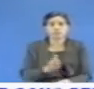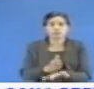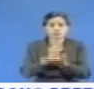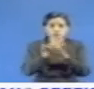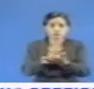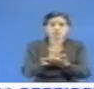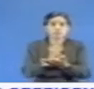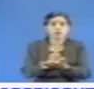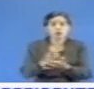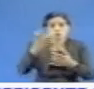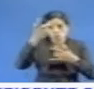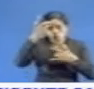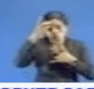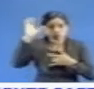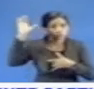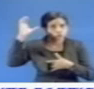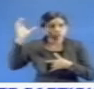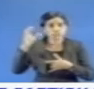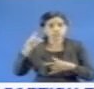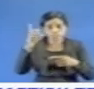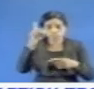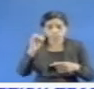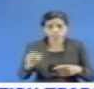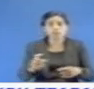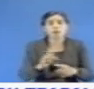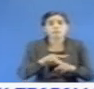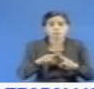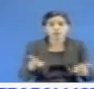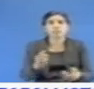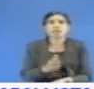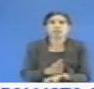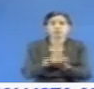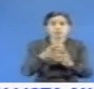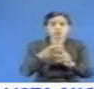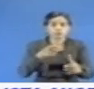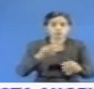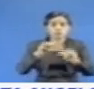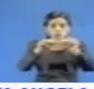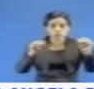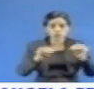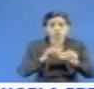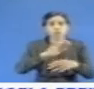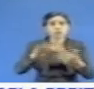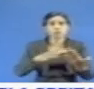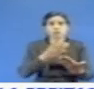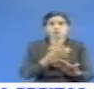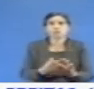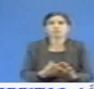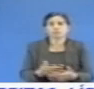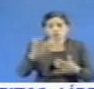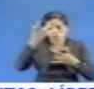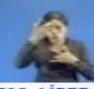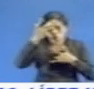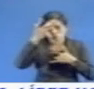no psicológico e capital dili, mai be atende mos Husi município Hotu. Moras COVID, moras